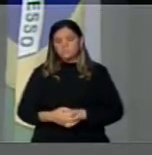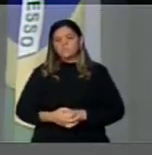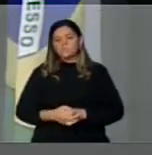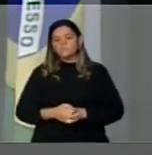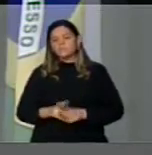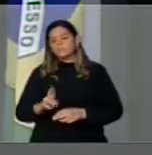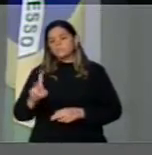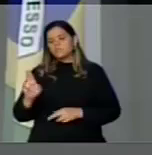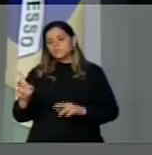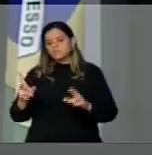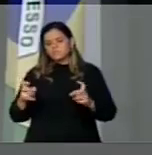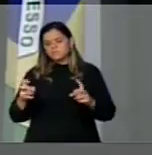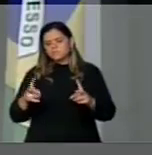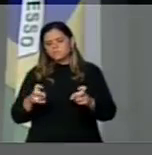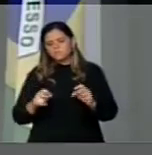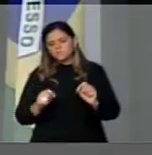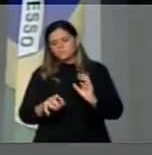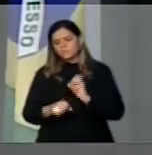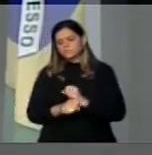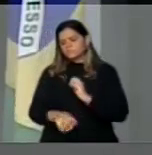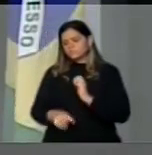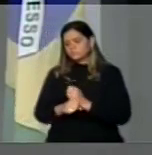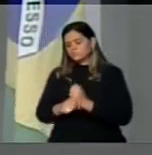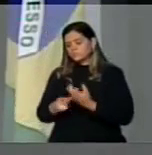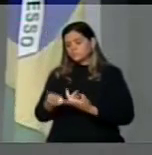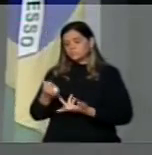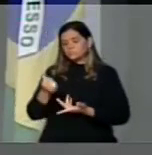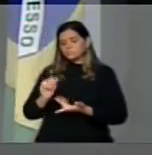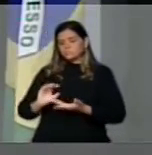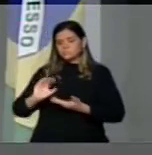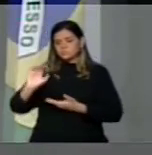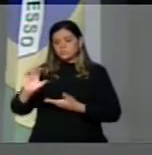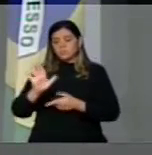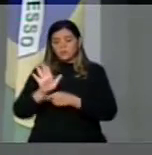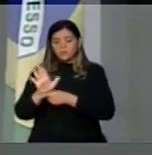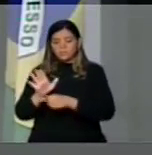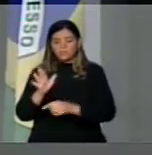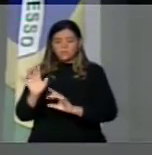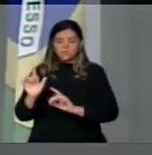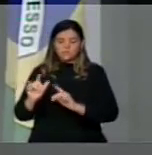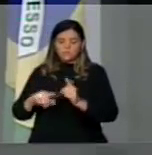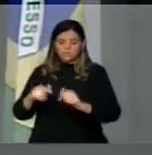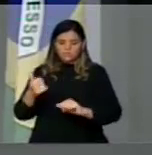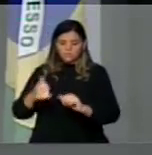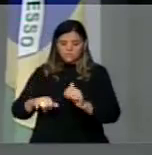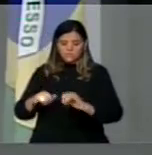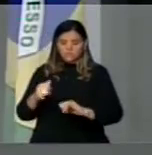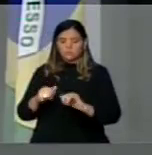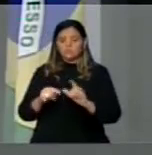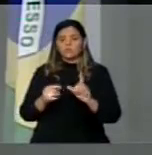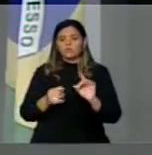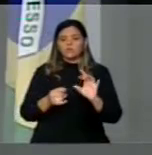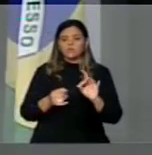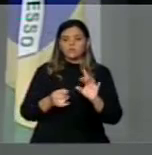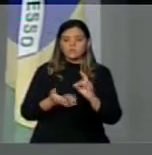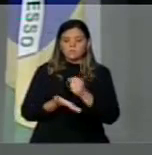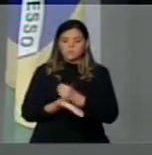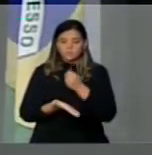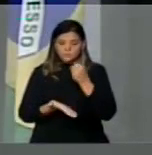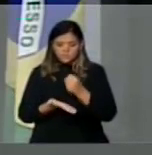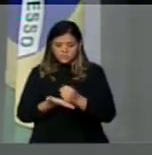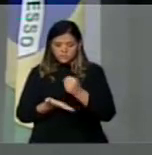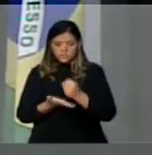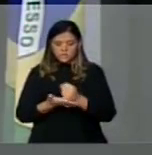revisou o cálculo para repasse de aporte financeiro para os estados e municípios para a contratação de